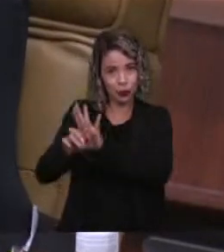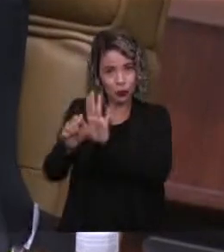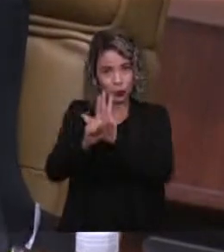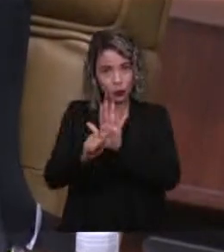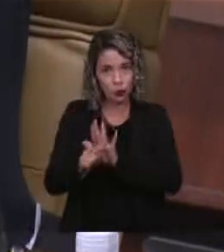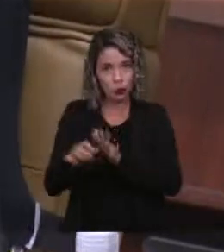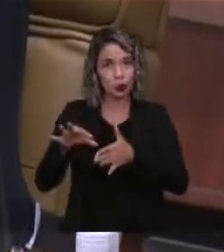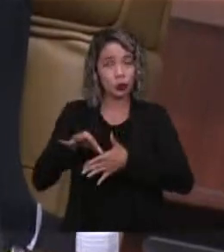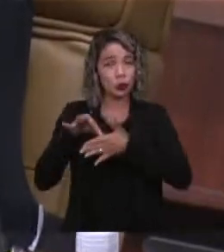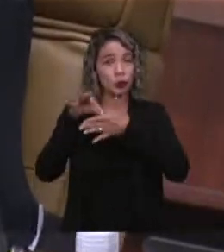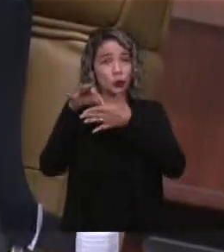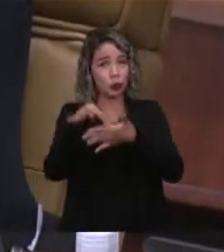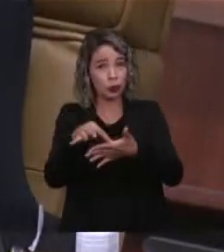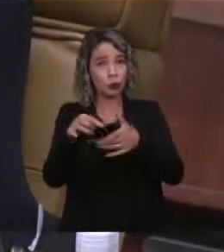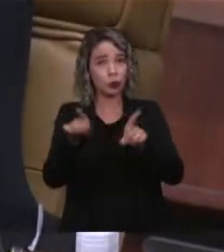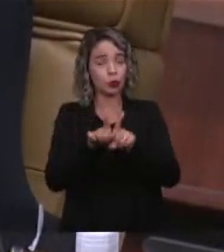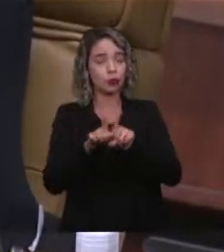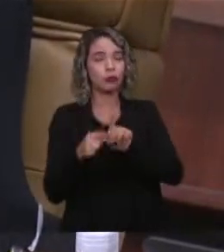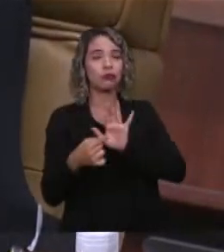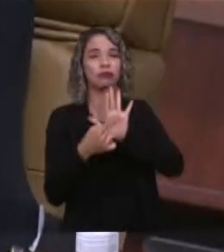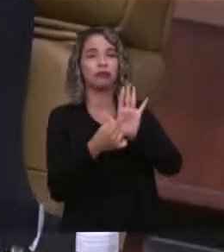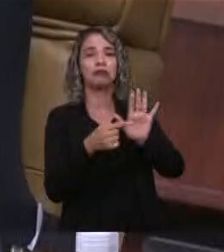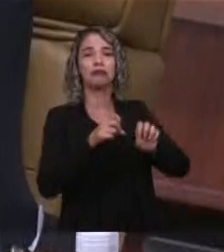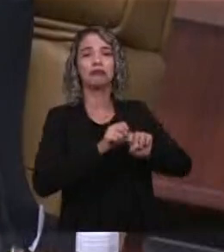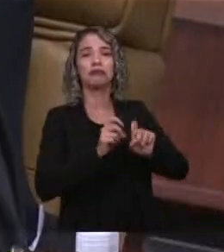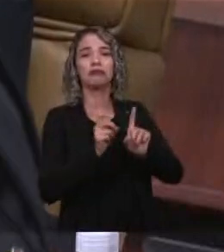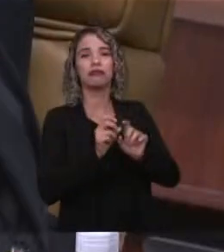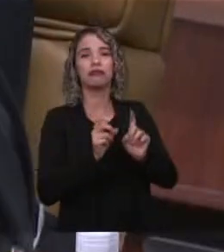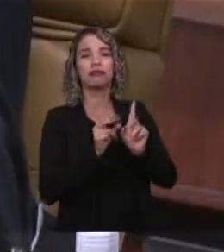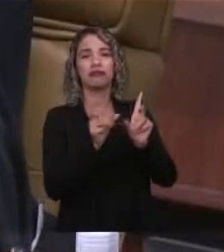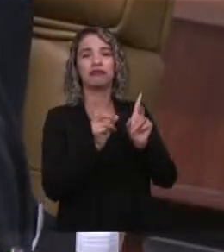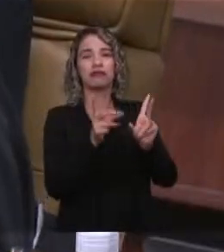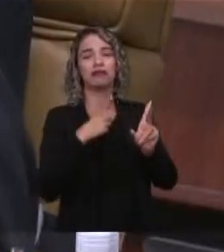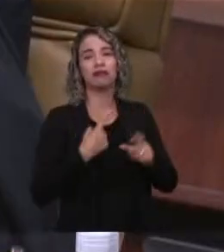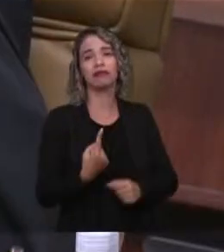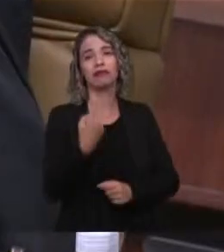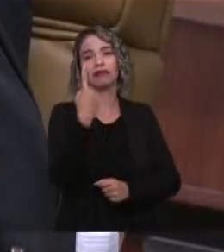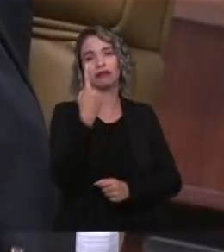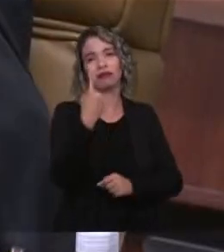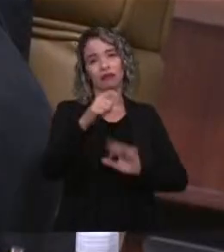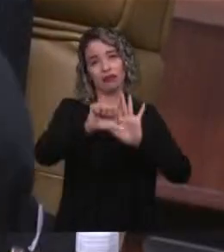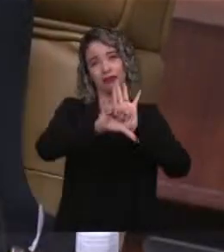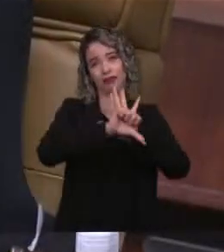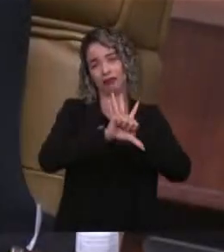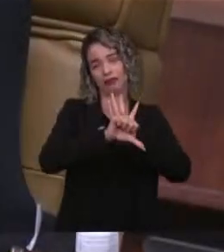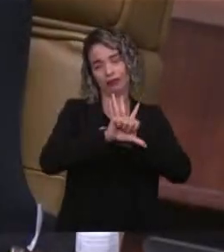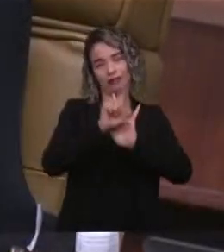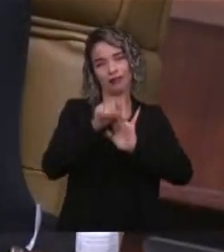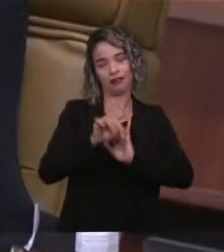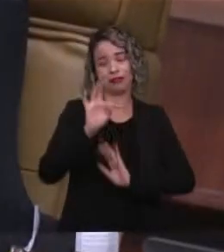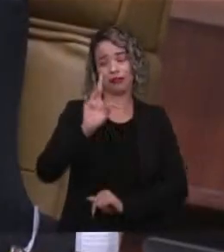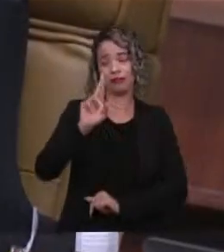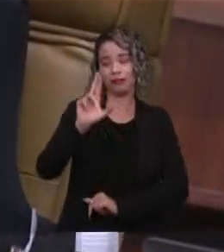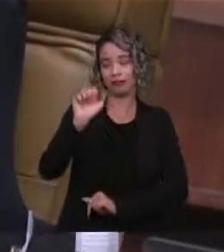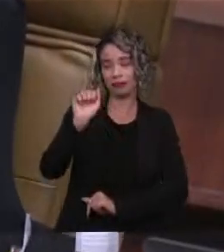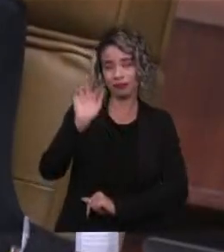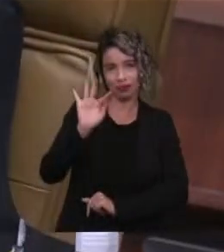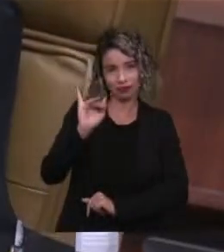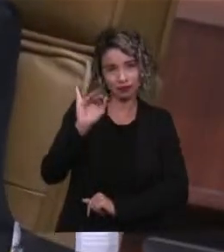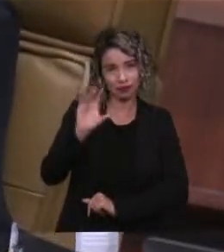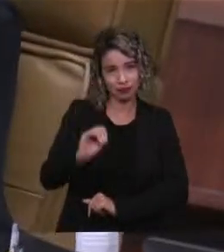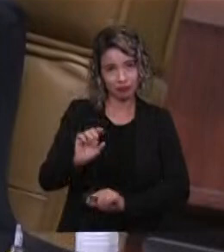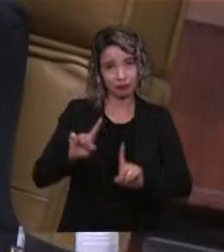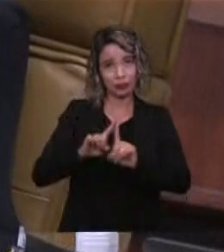entorpecentes, transporta e expõe à venda, comete um único crime de tráfico. No crime de lavagem